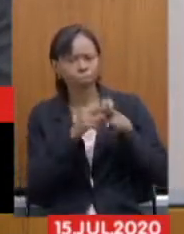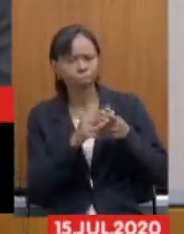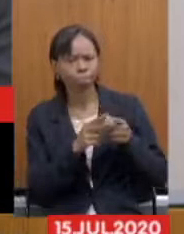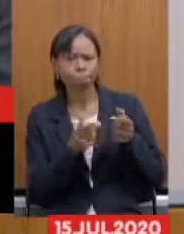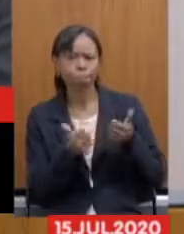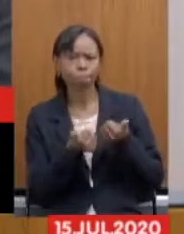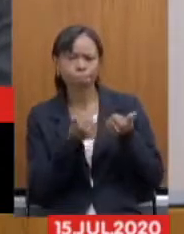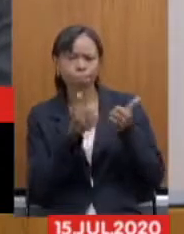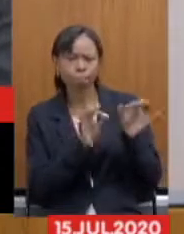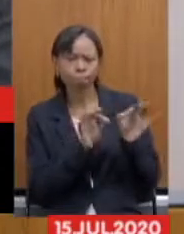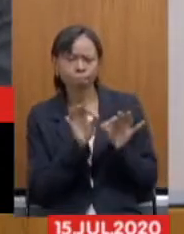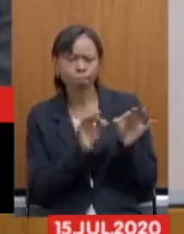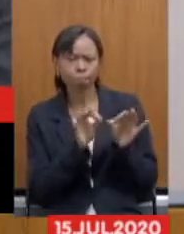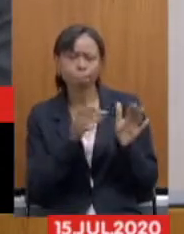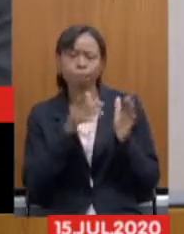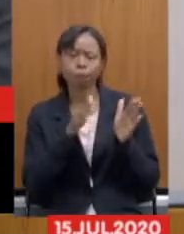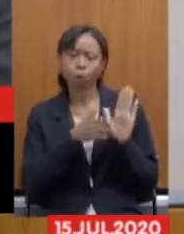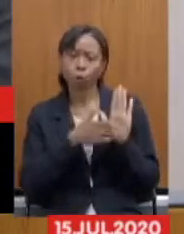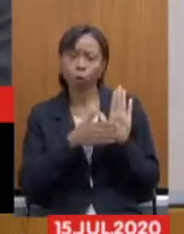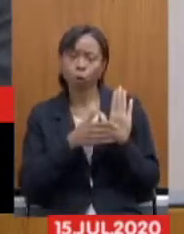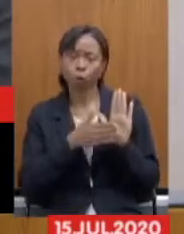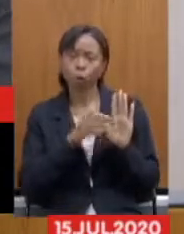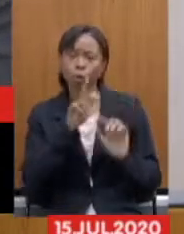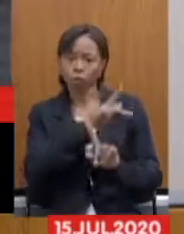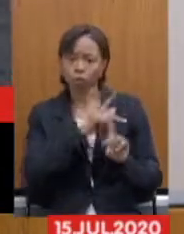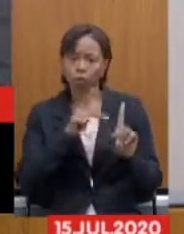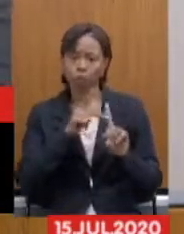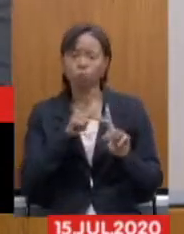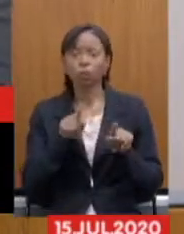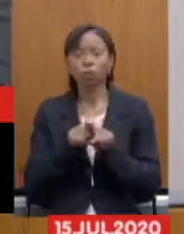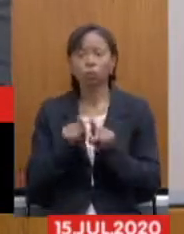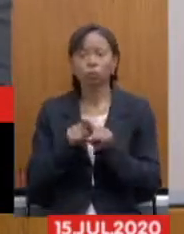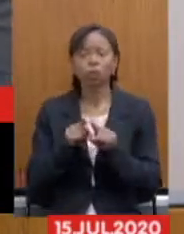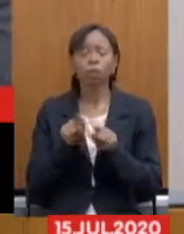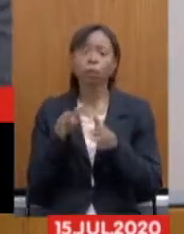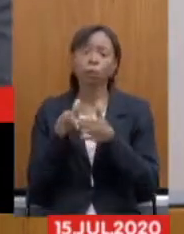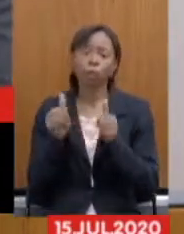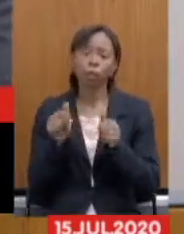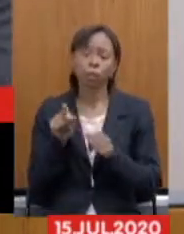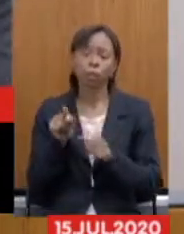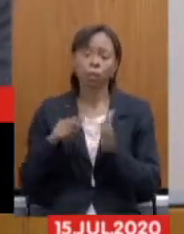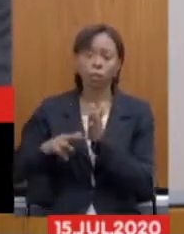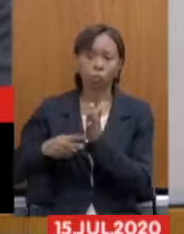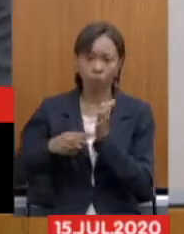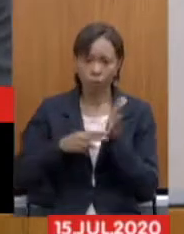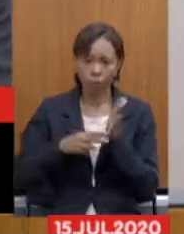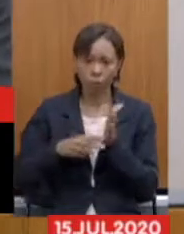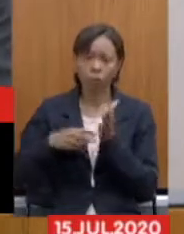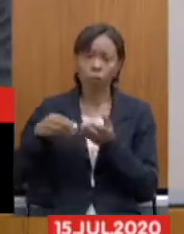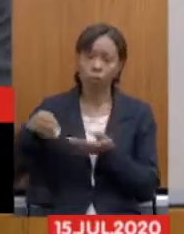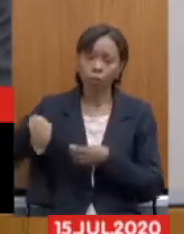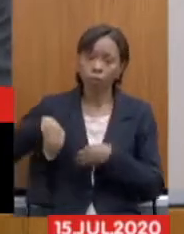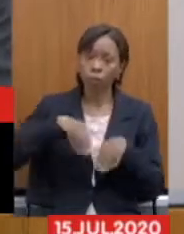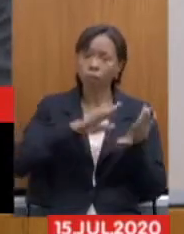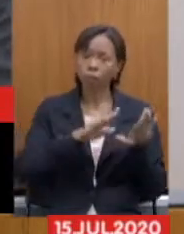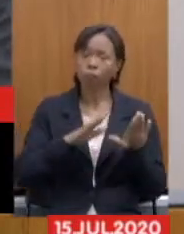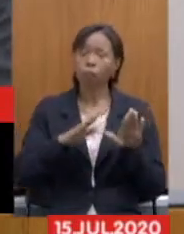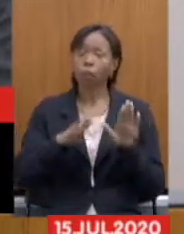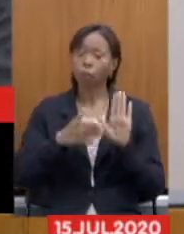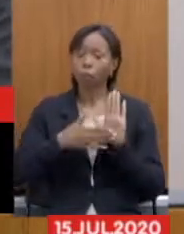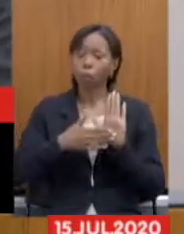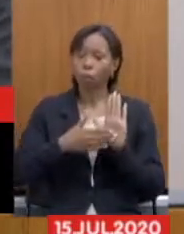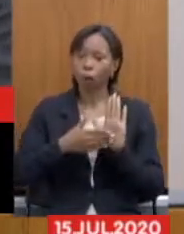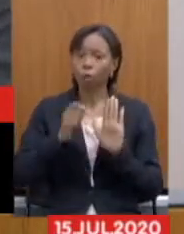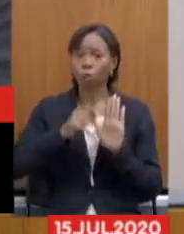proposta da reforma da Previdência apresentada pelo Governo. Também foi solicitada às representações sindicais convidadas que encaminhem suas propostas por escrito,